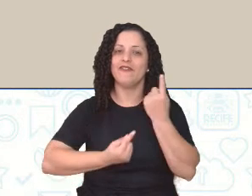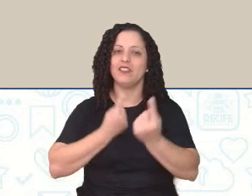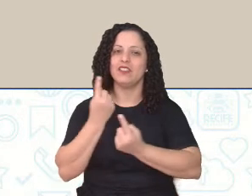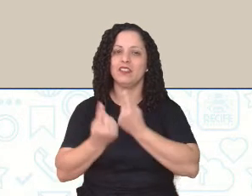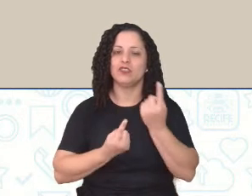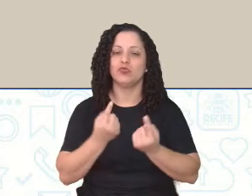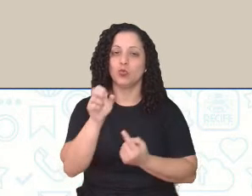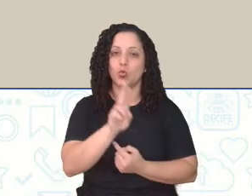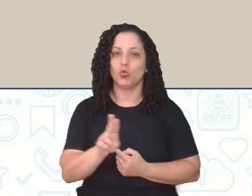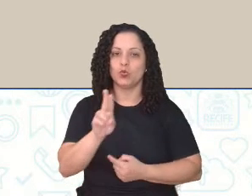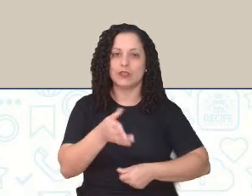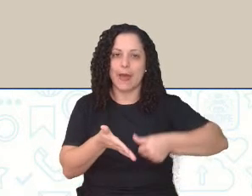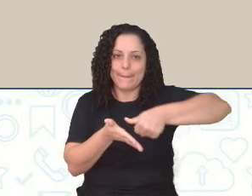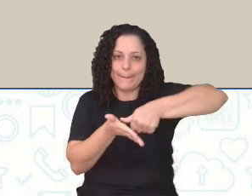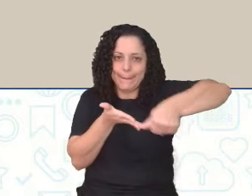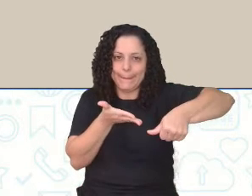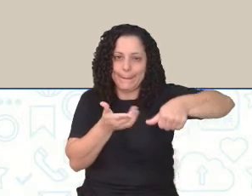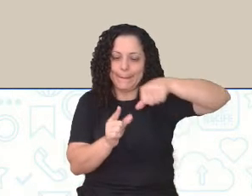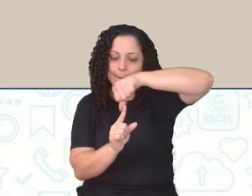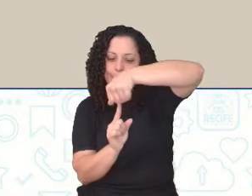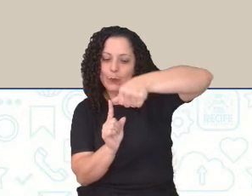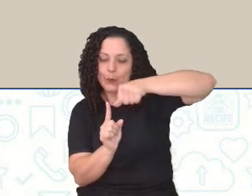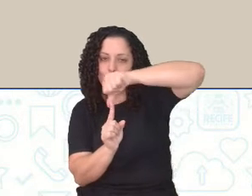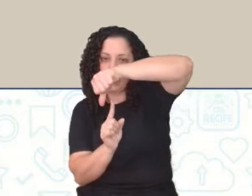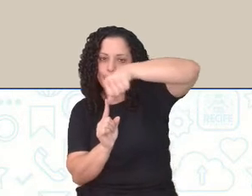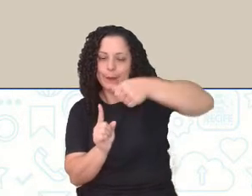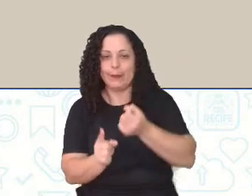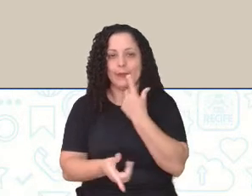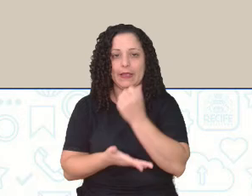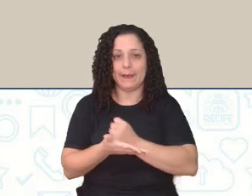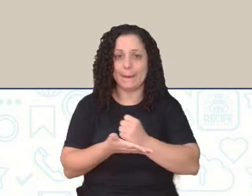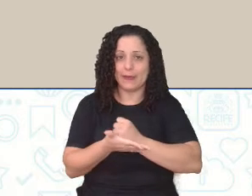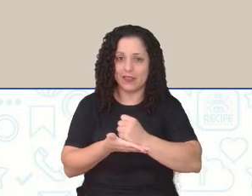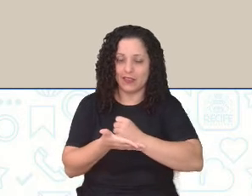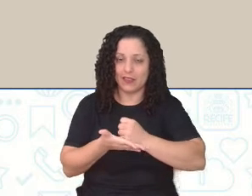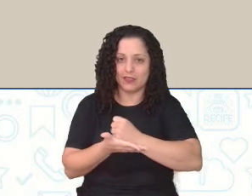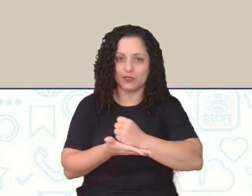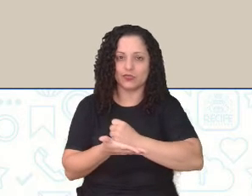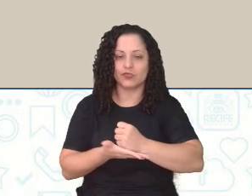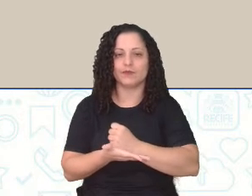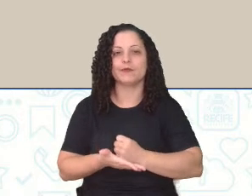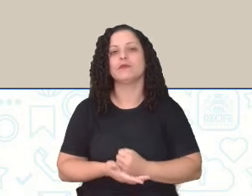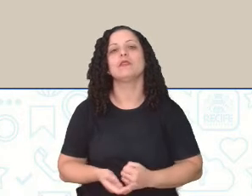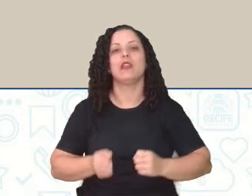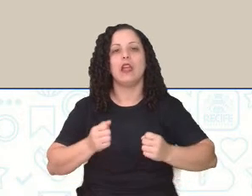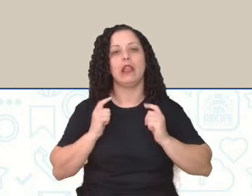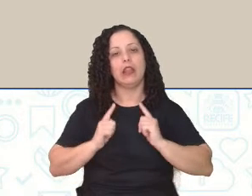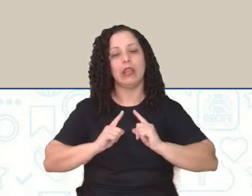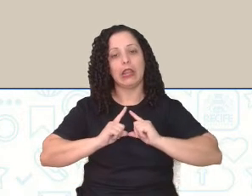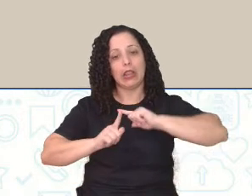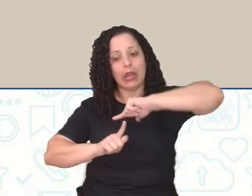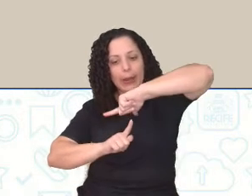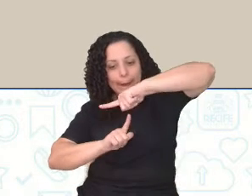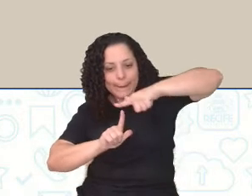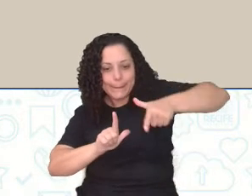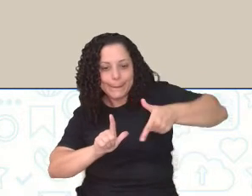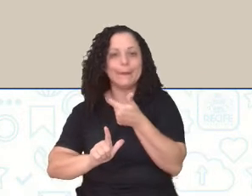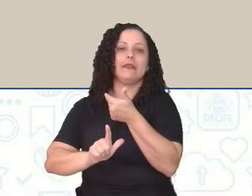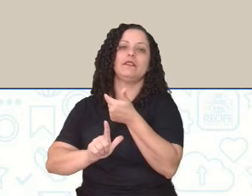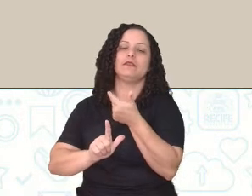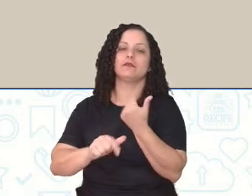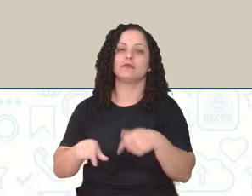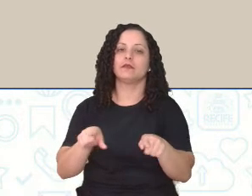com pomadas, com remédios, com antibióticos, uma higiene adequada, não é? E os